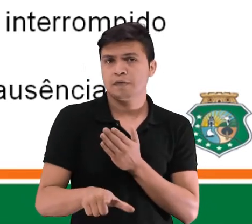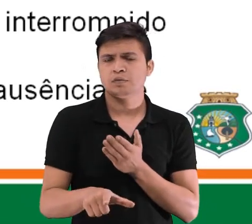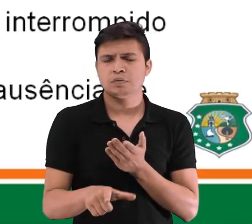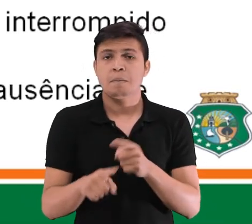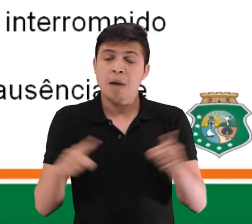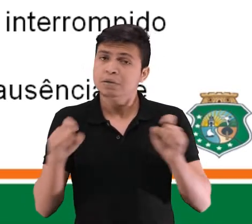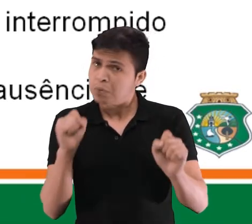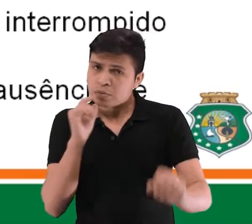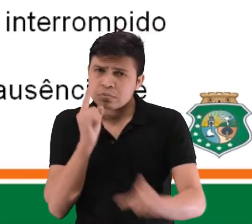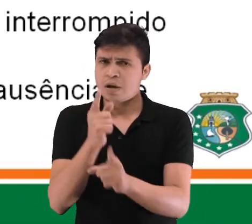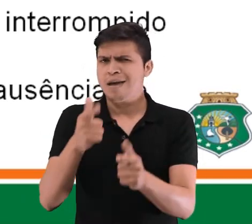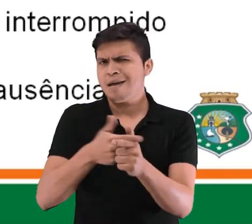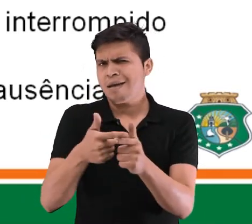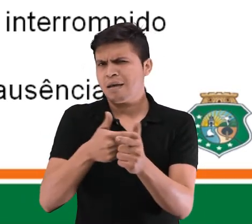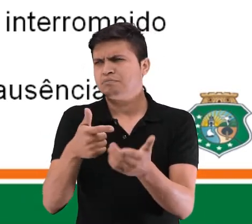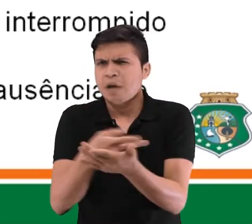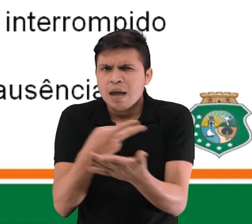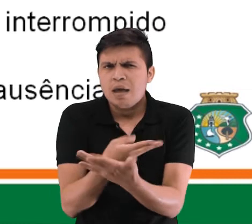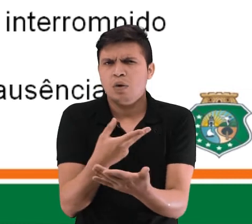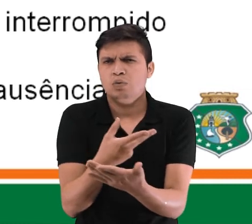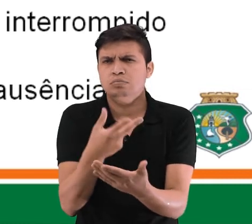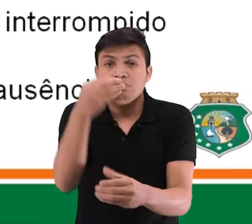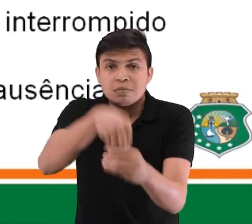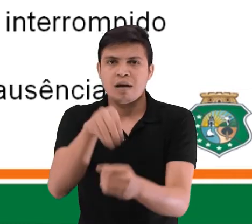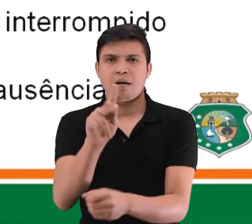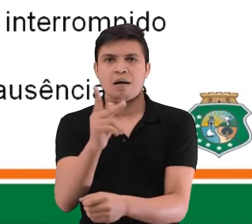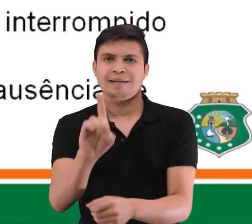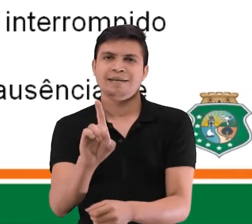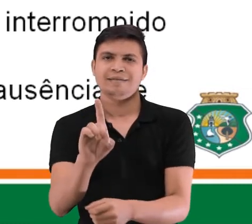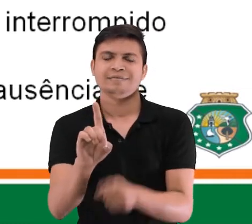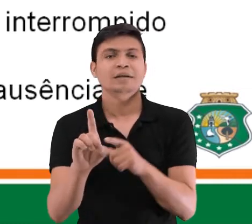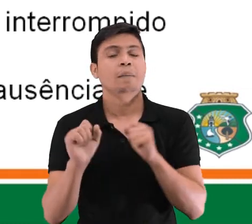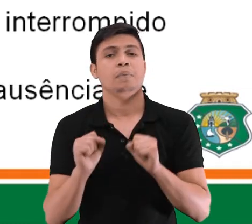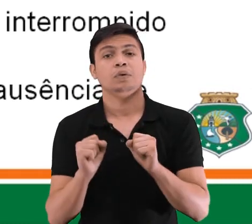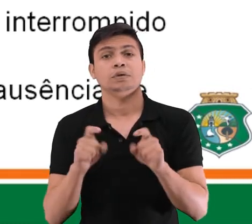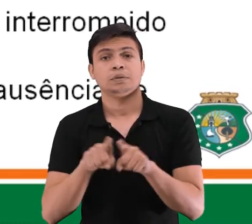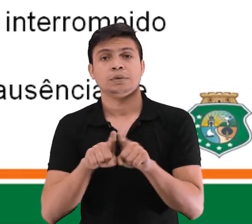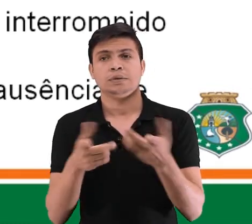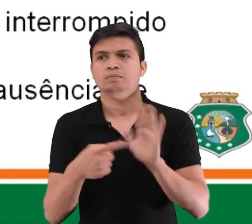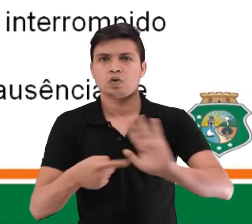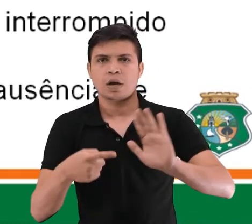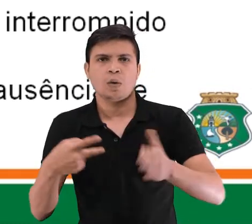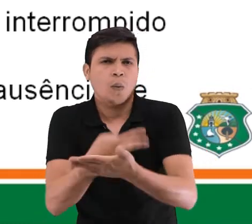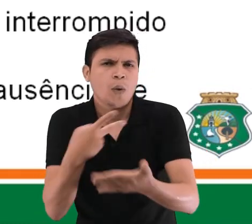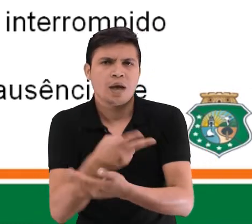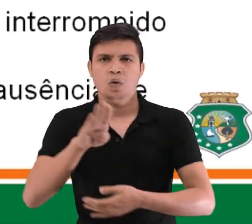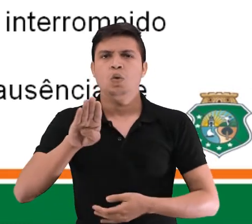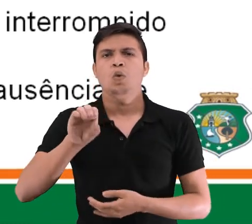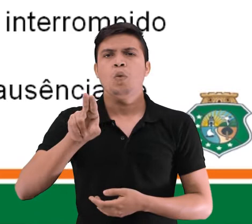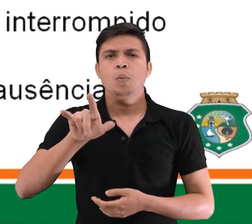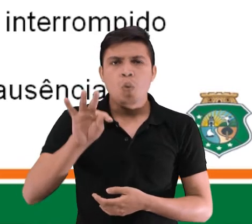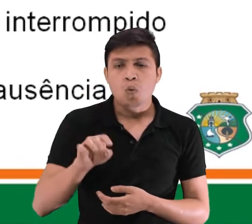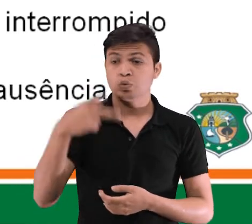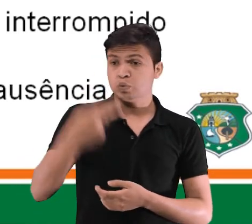pequeno erro no seu HD. Ele pode estar dando uma falha no boot no seu HD.